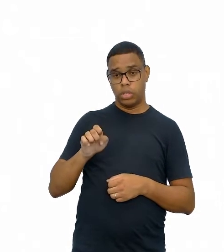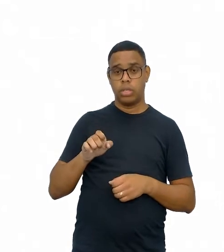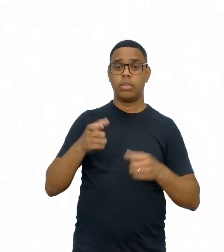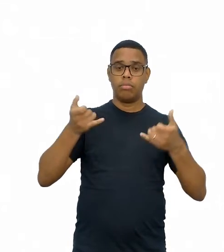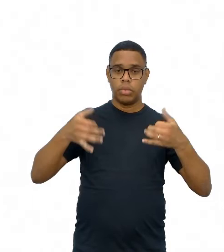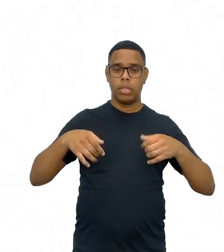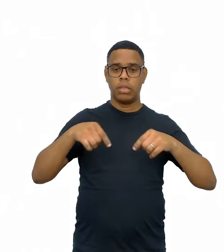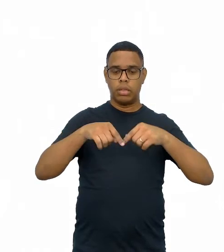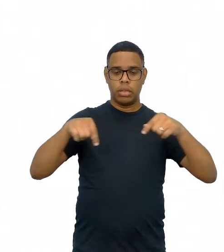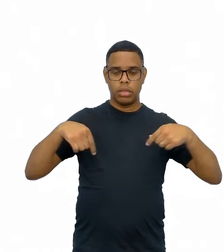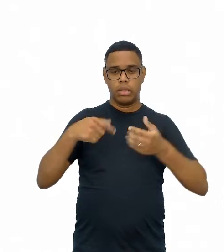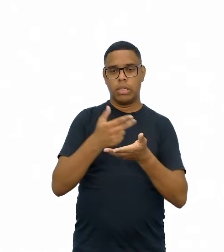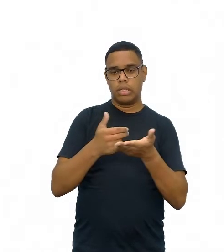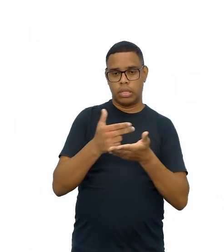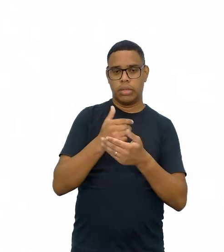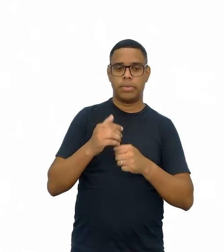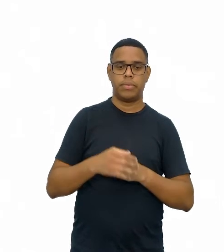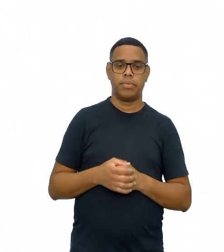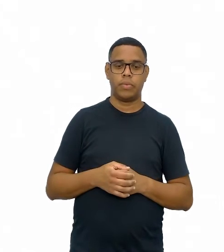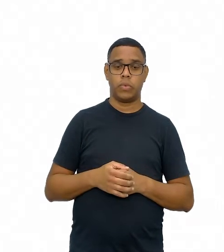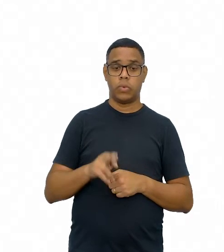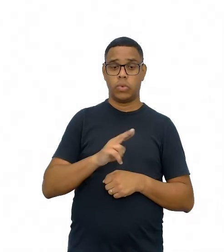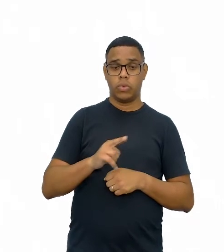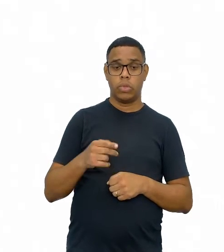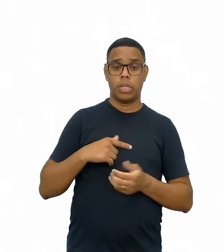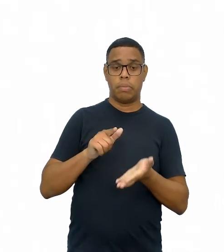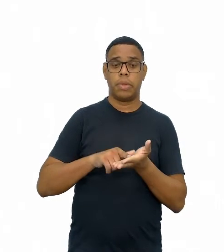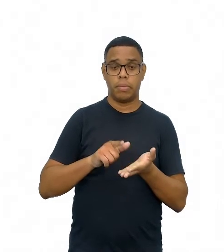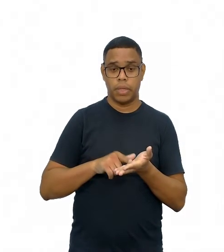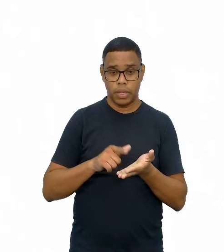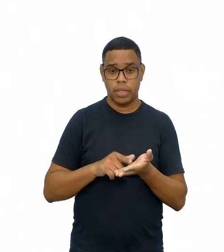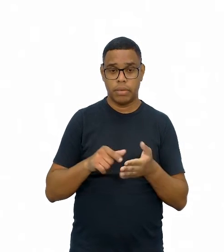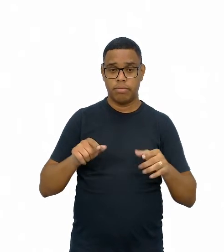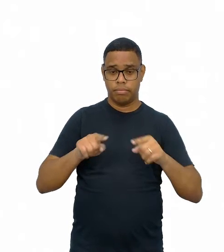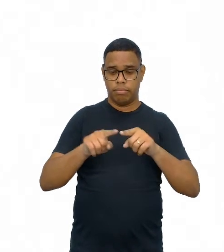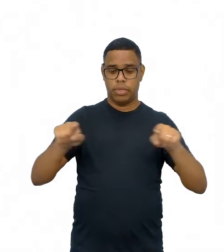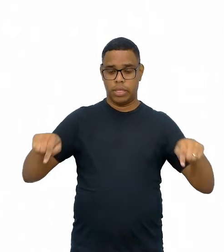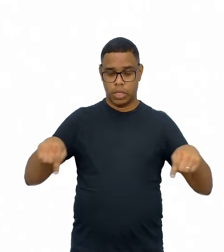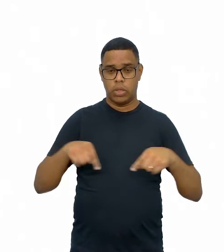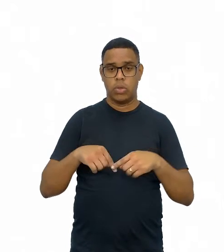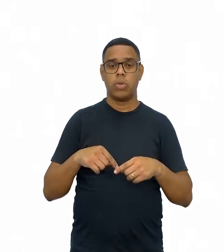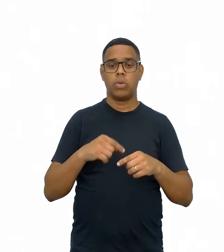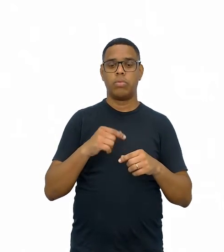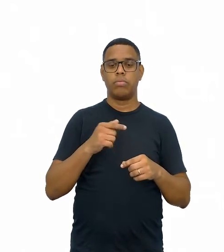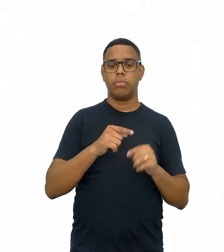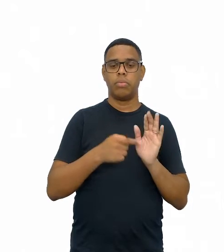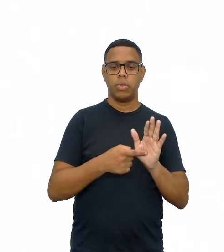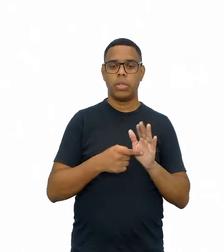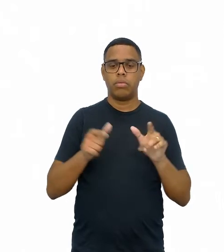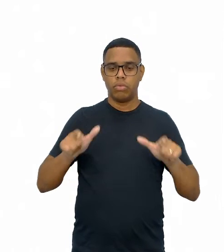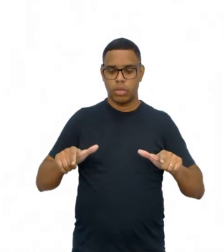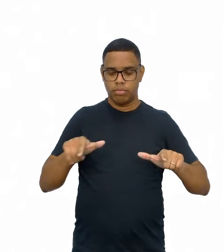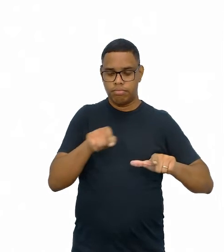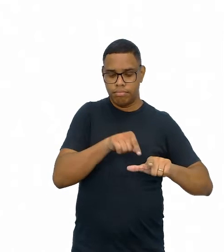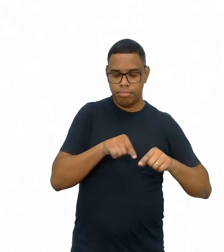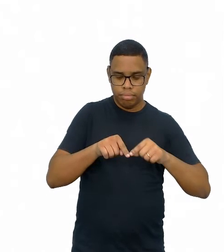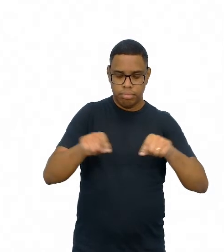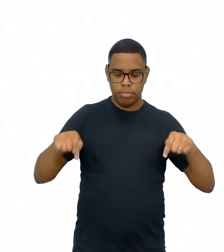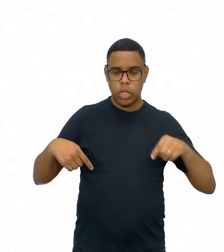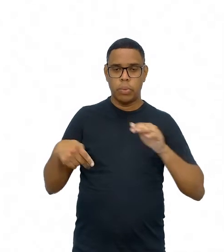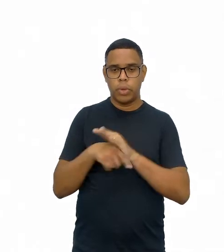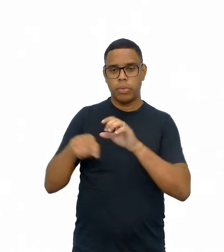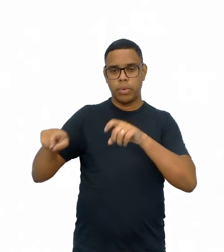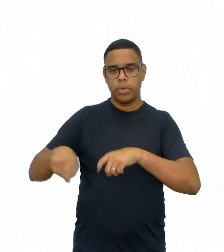para explicar a Tiago. Ele utilizou uma folha de papel quadriculado para representar o espaço destinado às